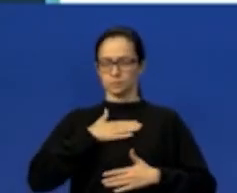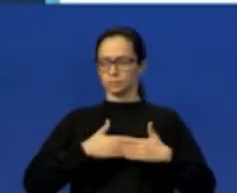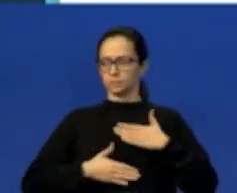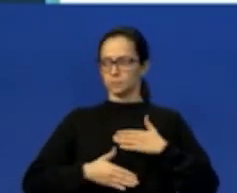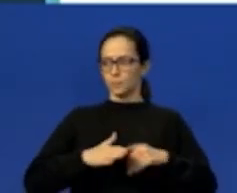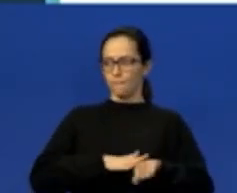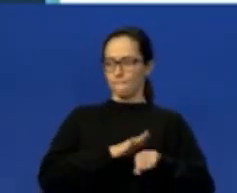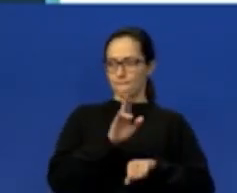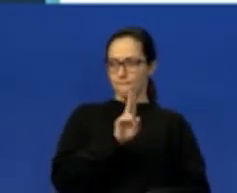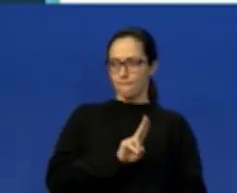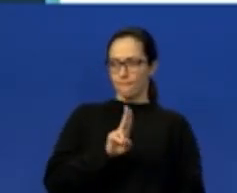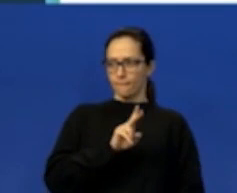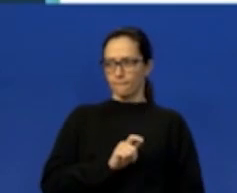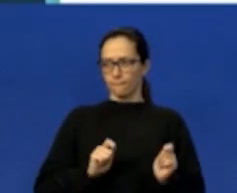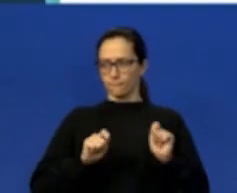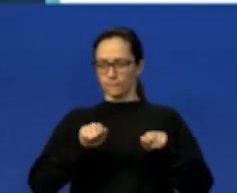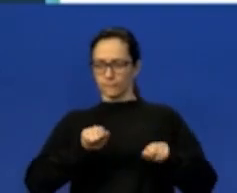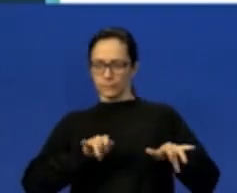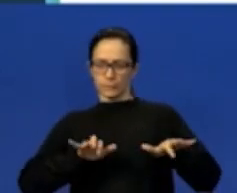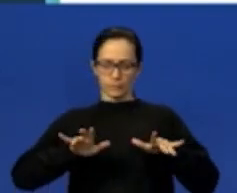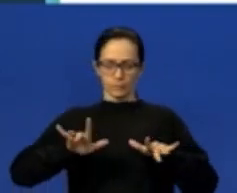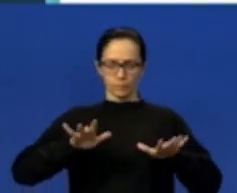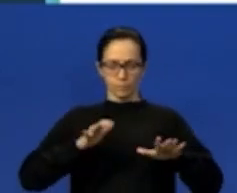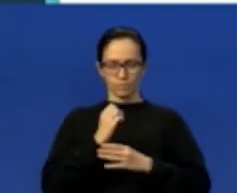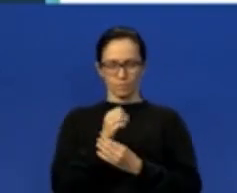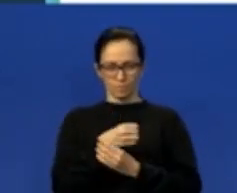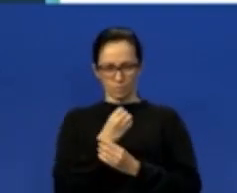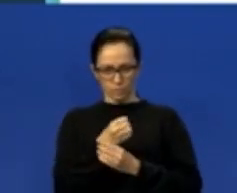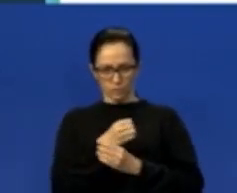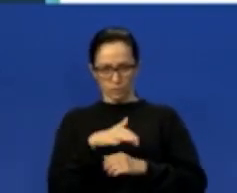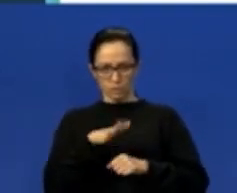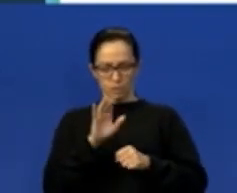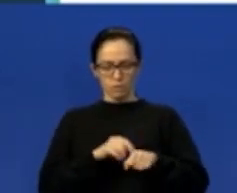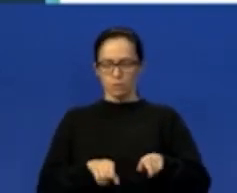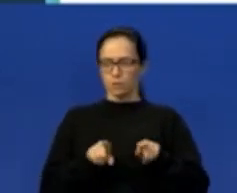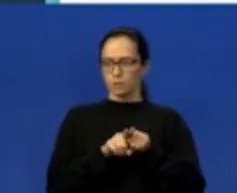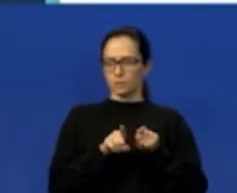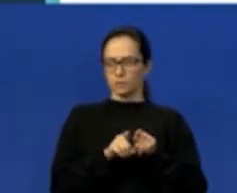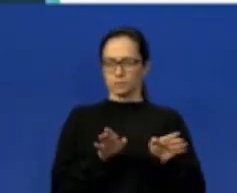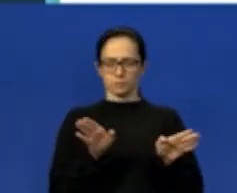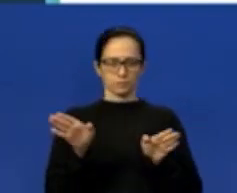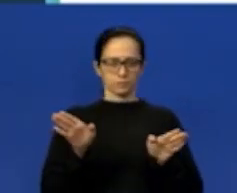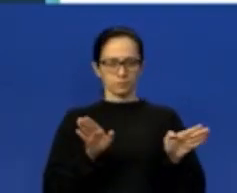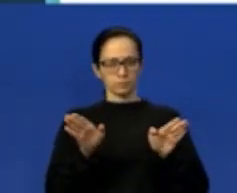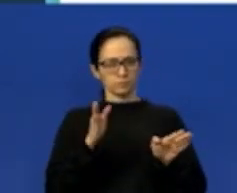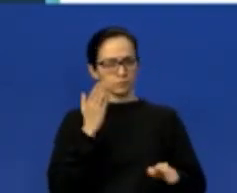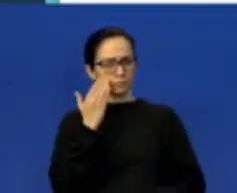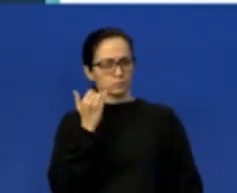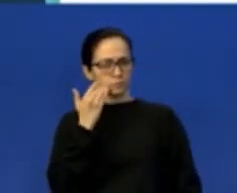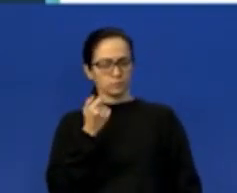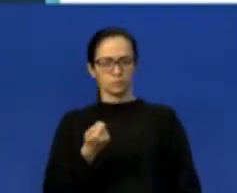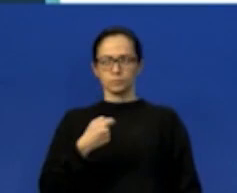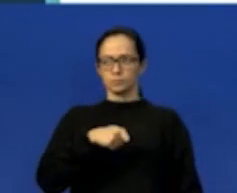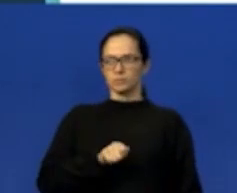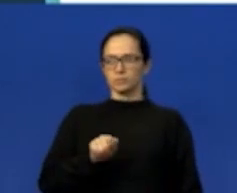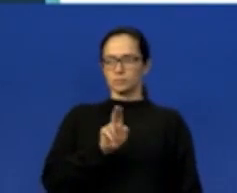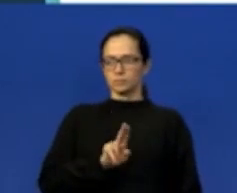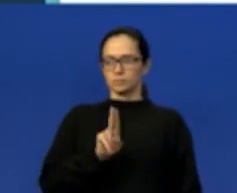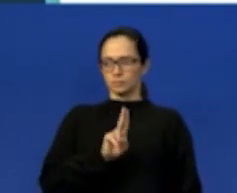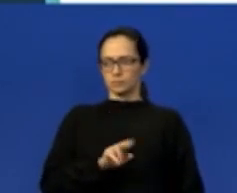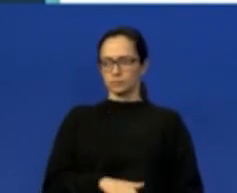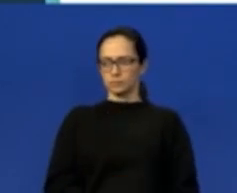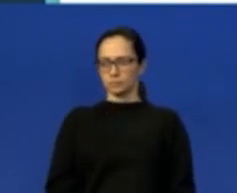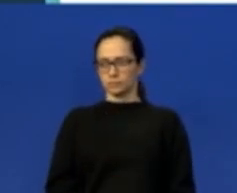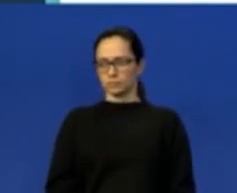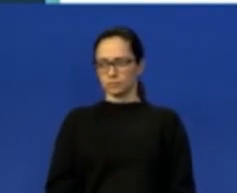porque você mexe muito com as articulações e devido à orientação espacial que você precisa ter do seu próprio corpo,